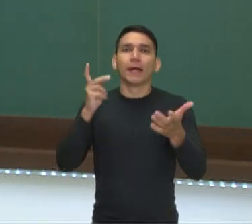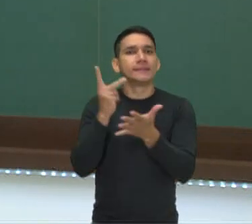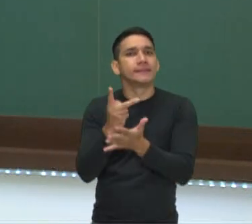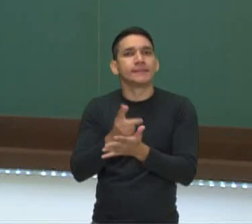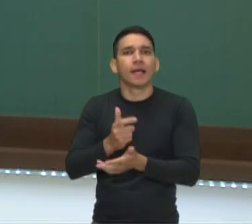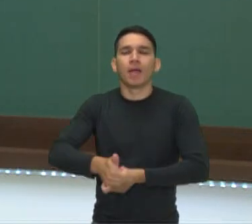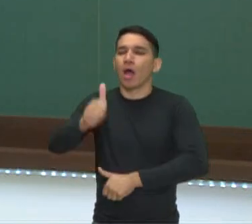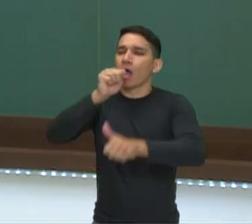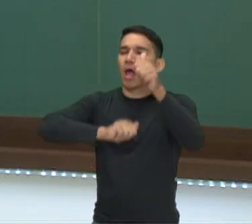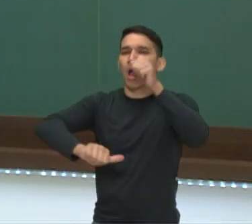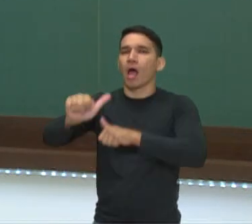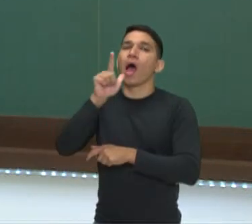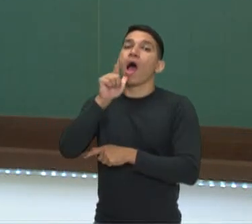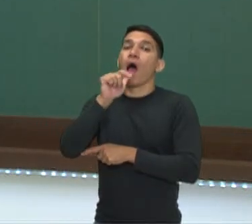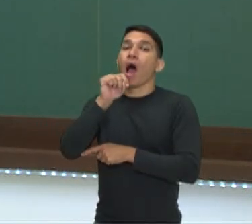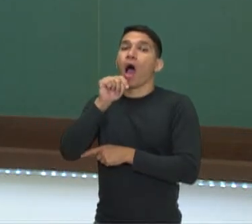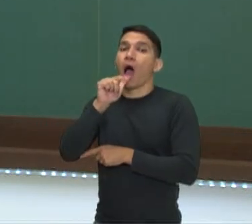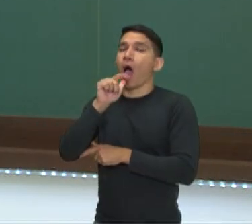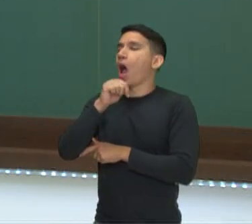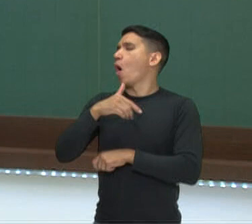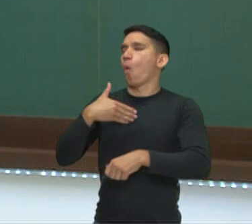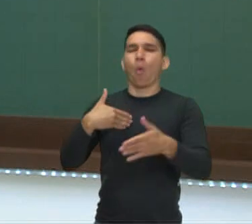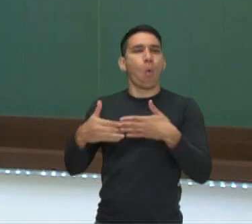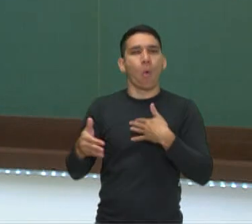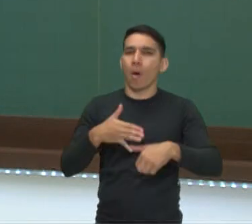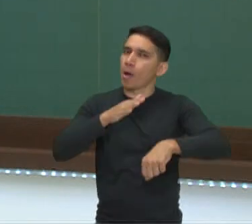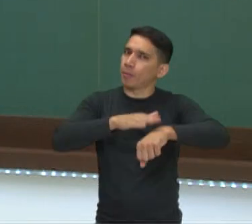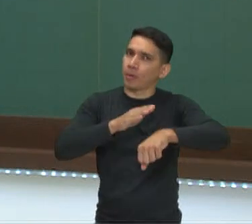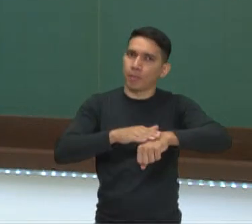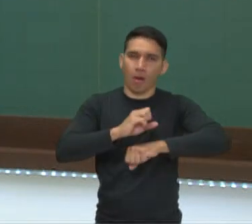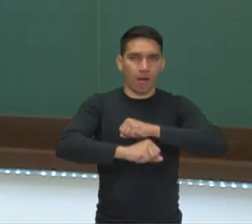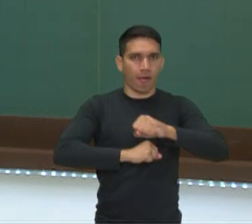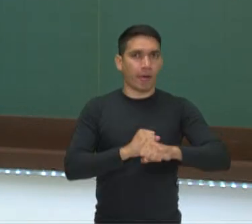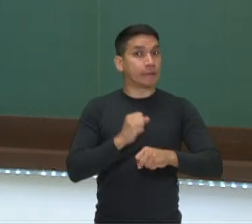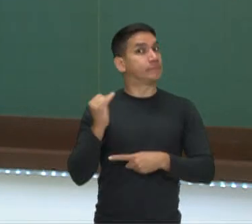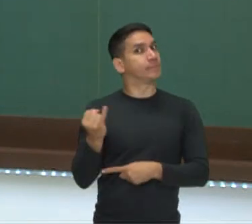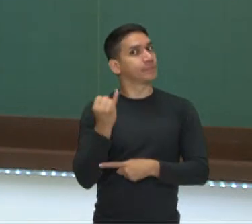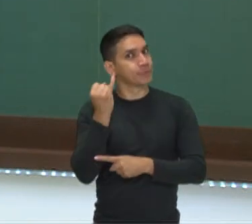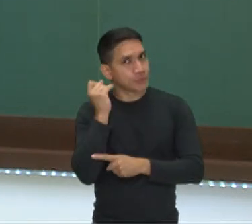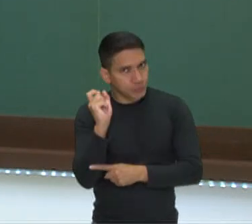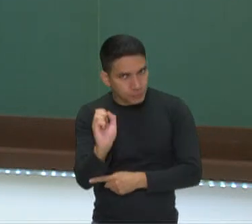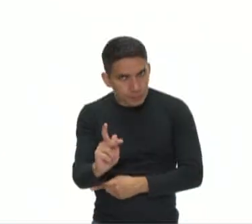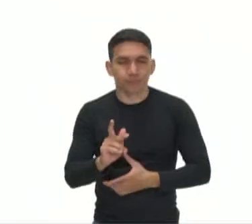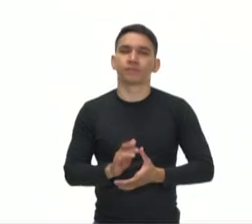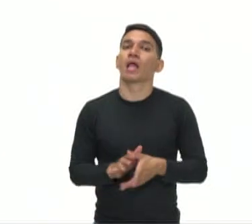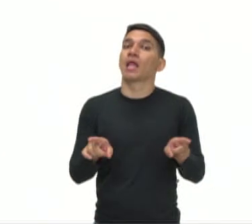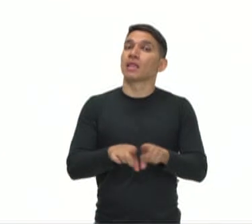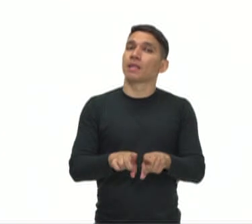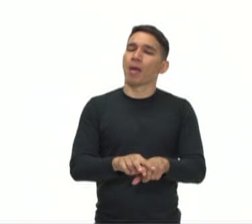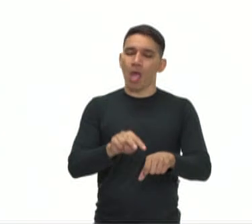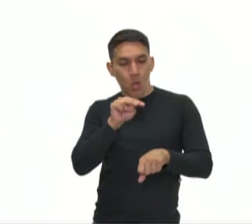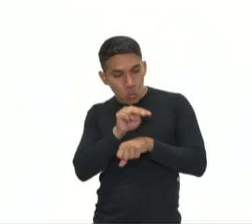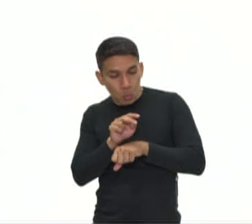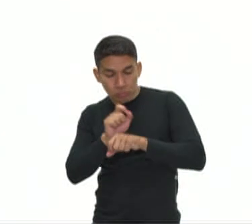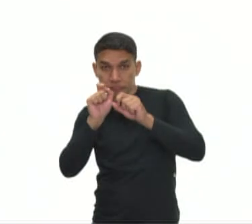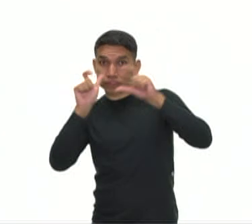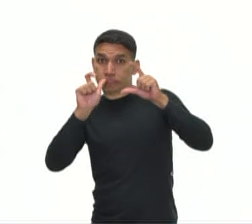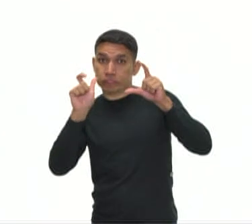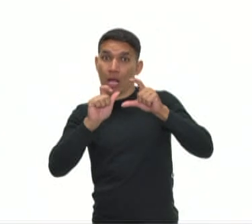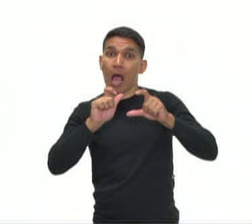o consumo de água em qualquer época do ano, tá? É importante. E a gente cuidar da nossa